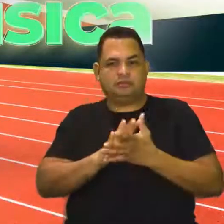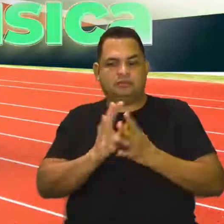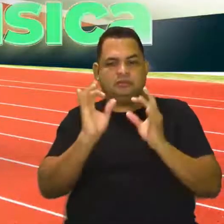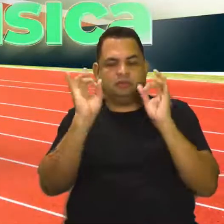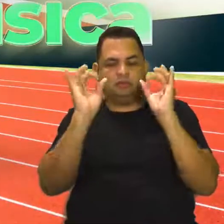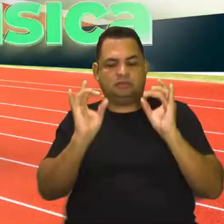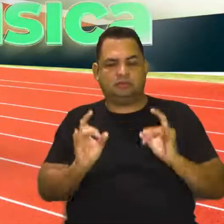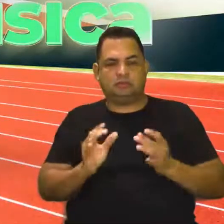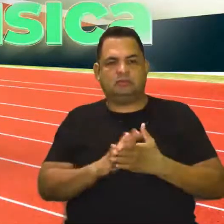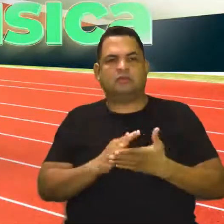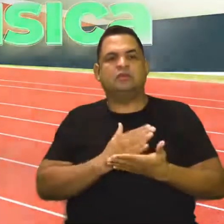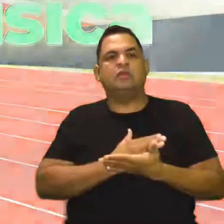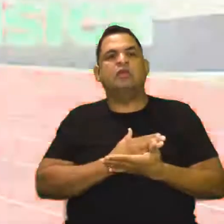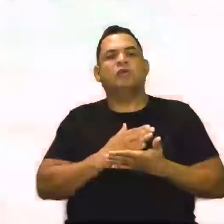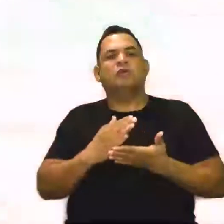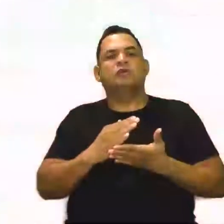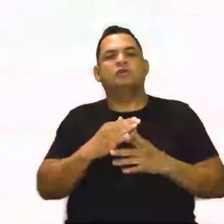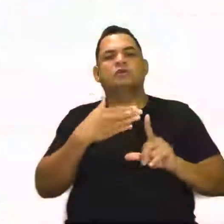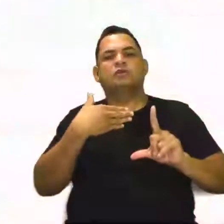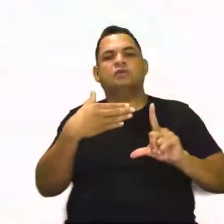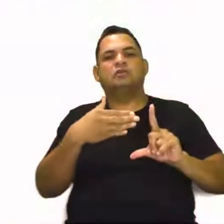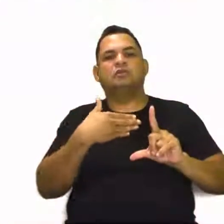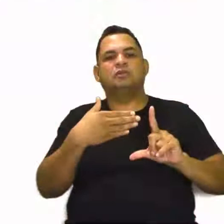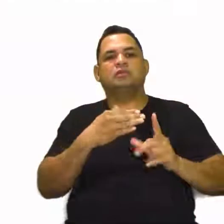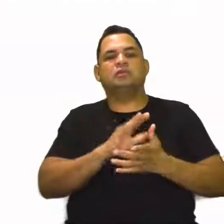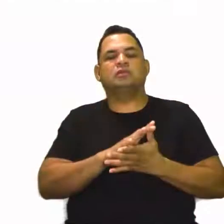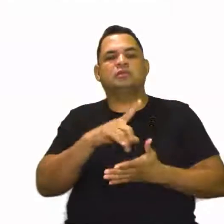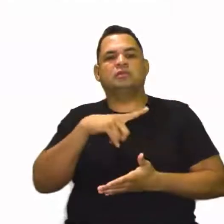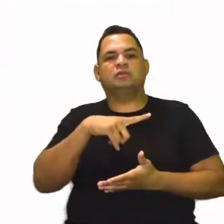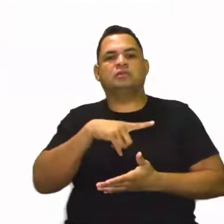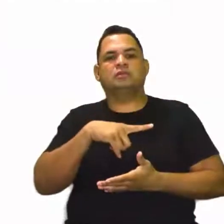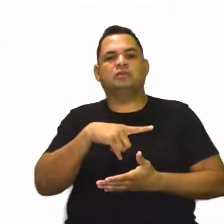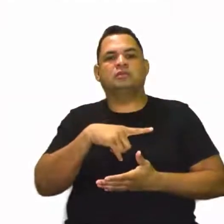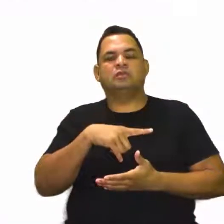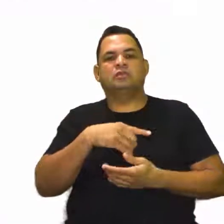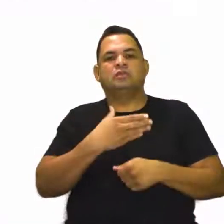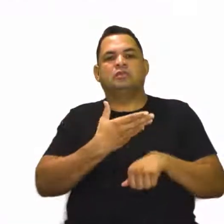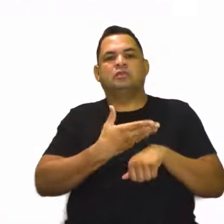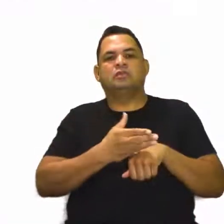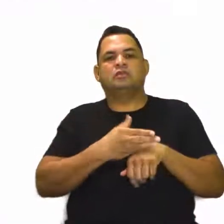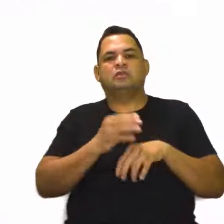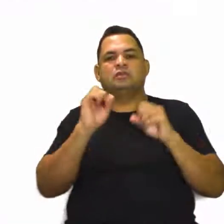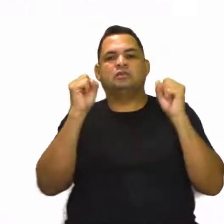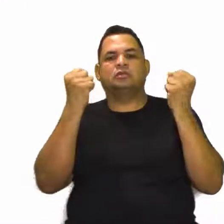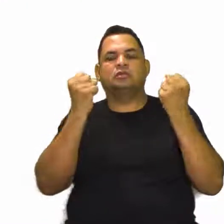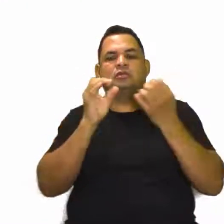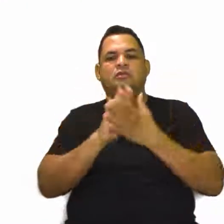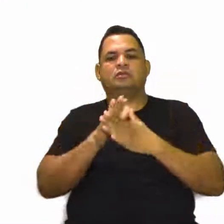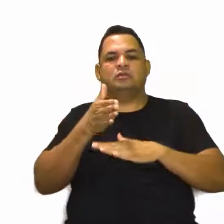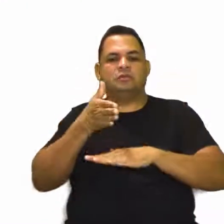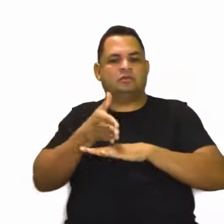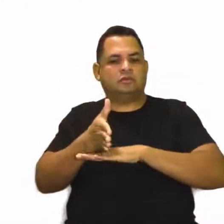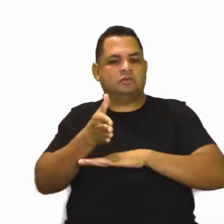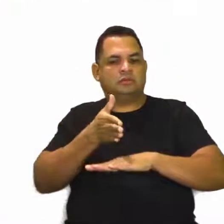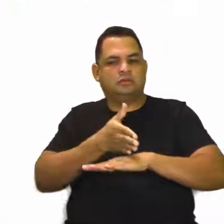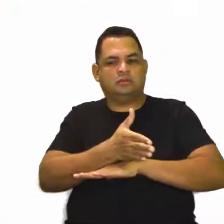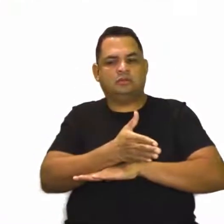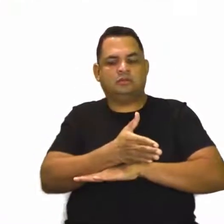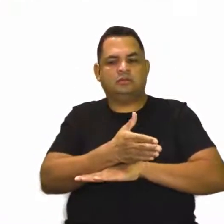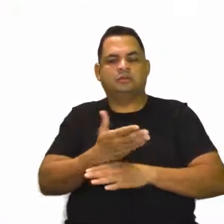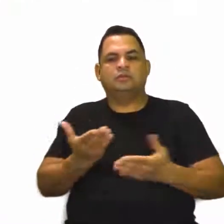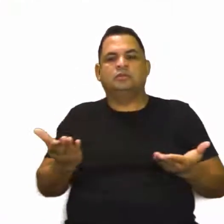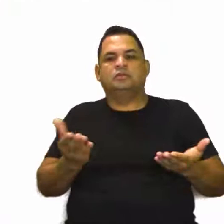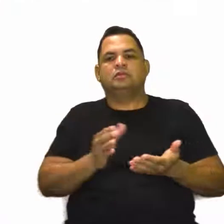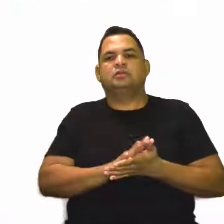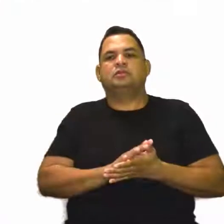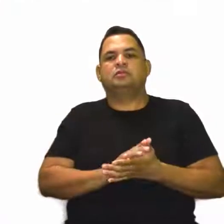Vamos continuar aí, dar uma olhadinha no slide. E aí nós temos agora algumas práticas de atividade física que são